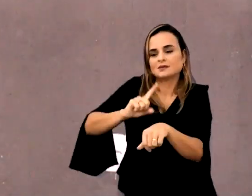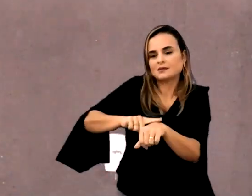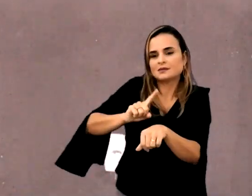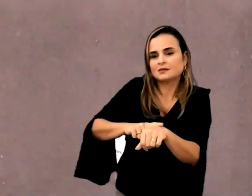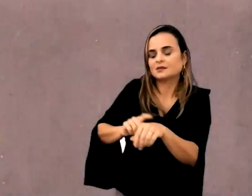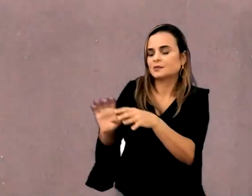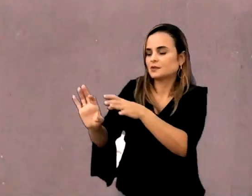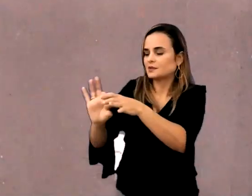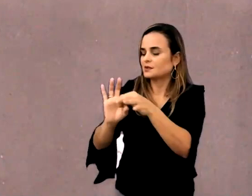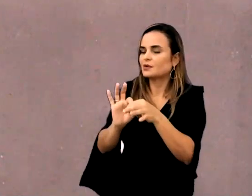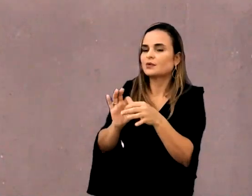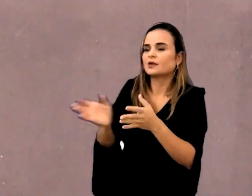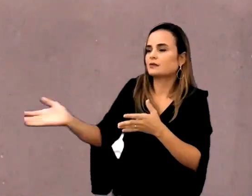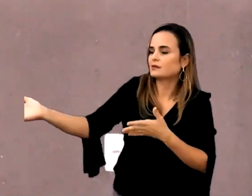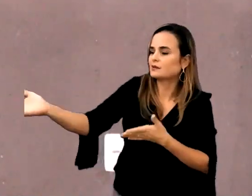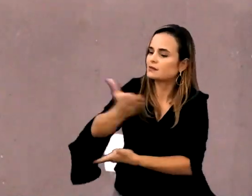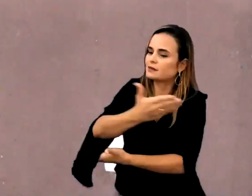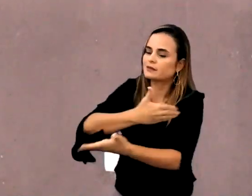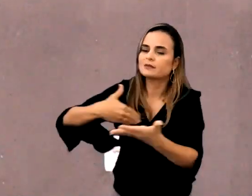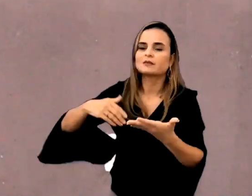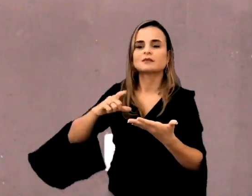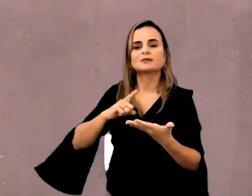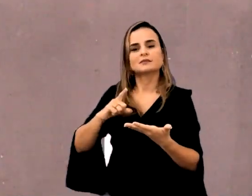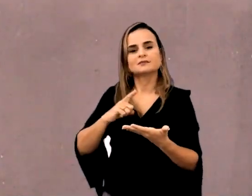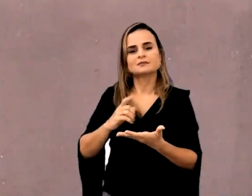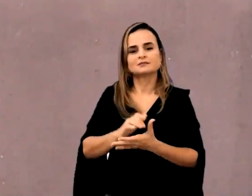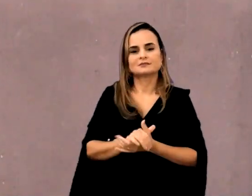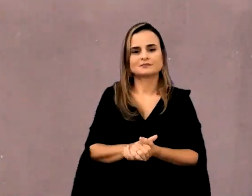na comunhão.